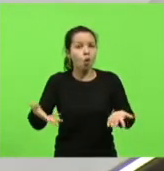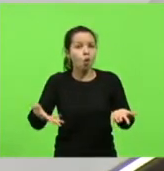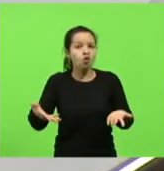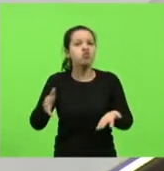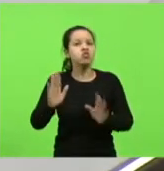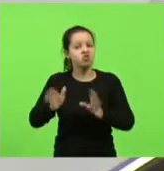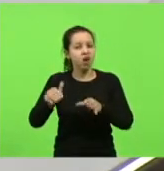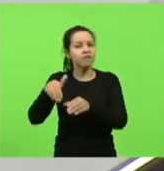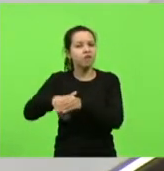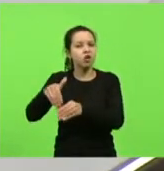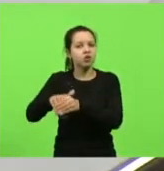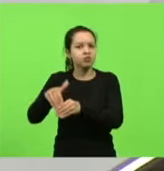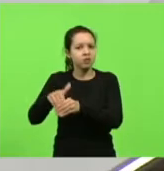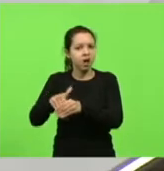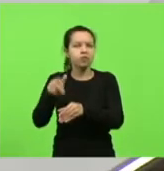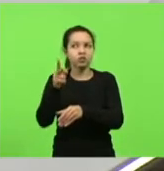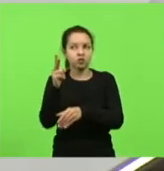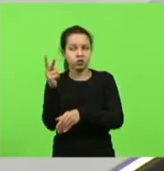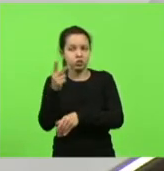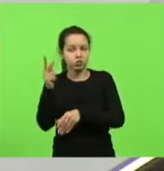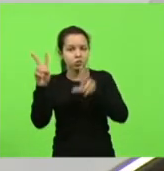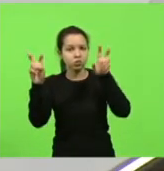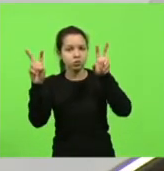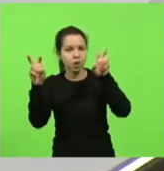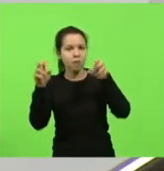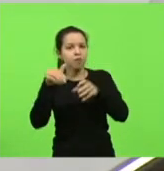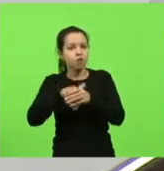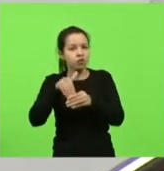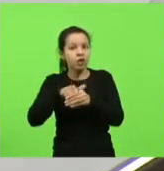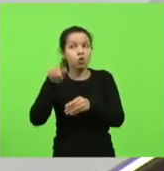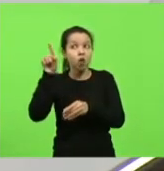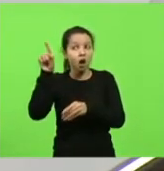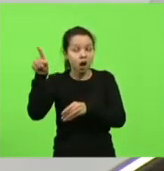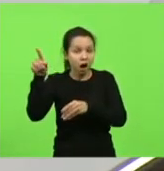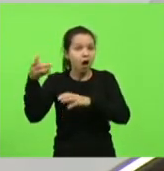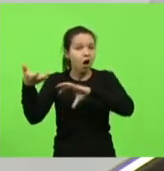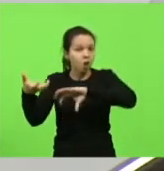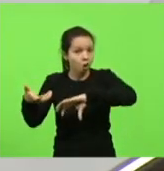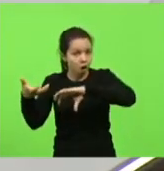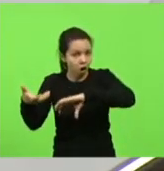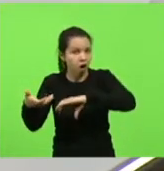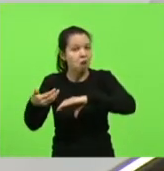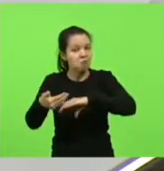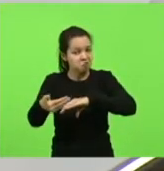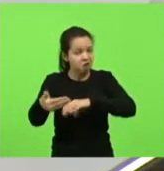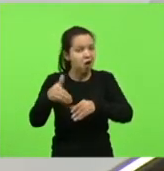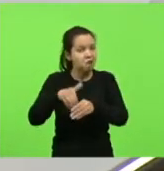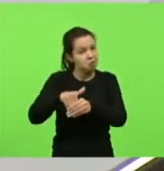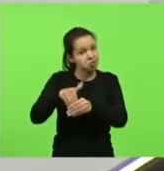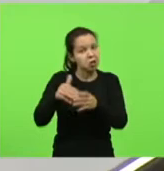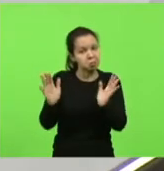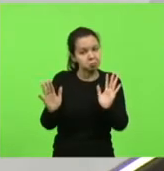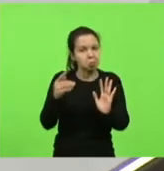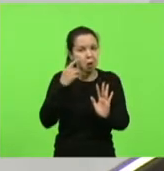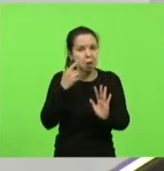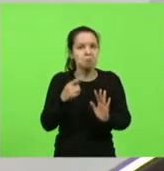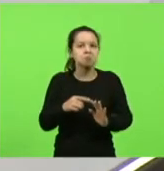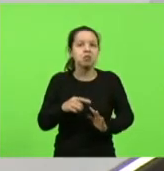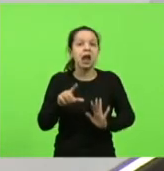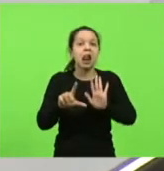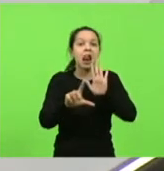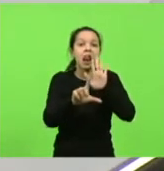puxar para um segundo tema, está sendo votado lá no Congresso Nacional, deve ser votado, está na pauta pelo menos, a Lei Geral